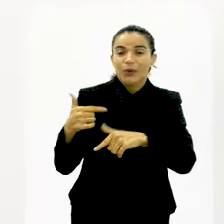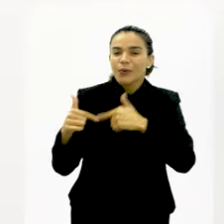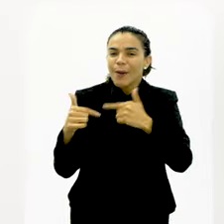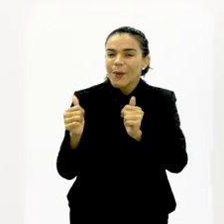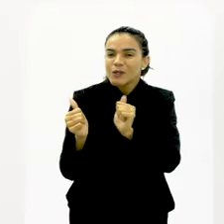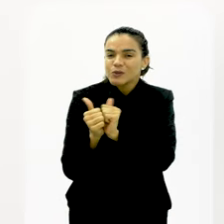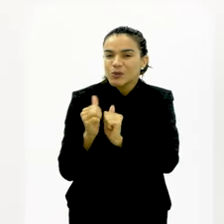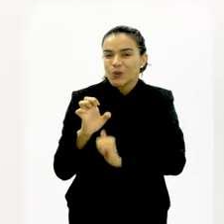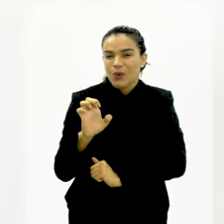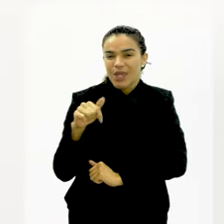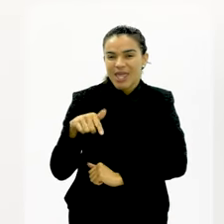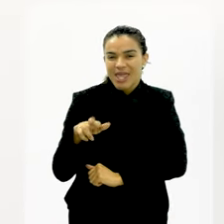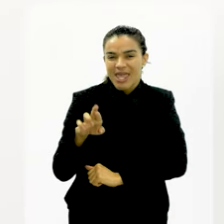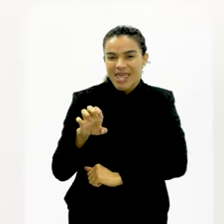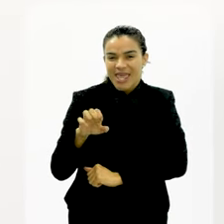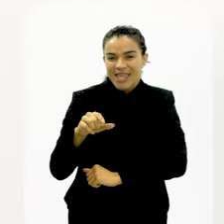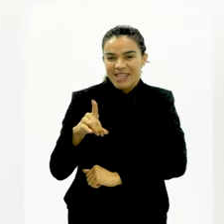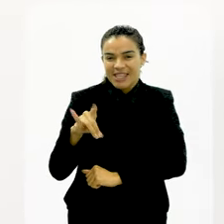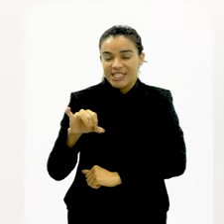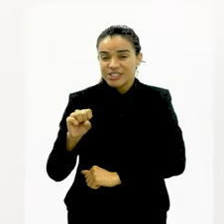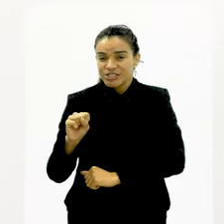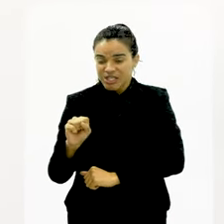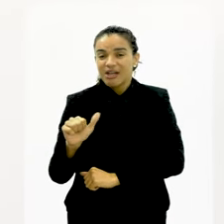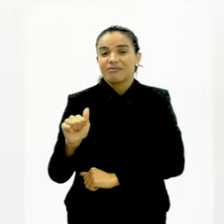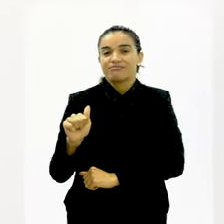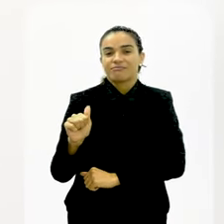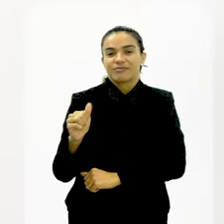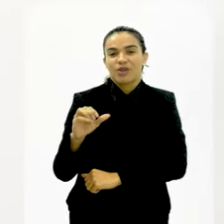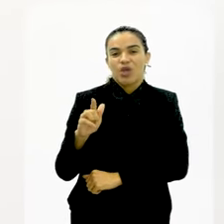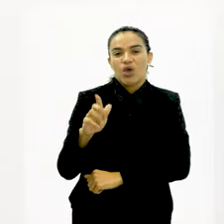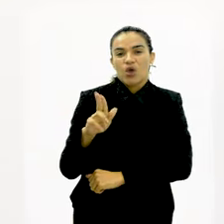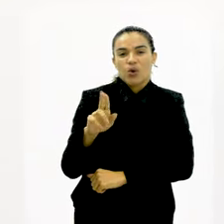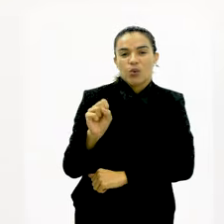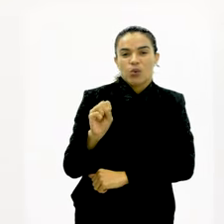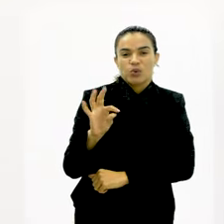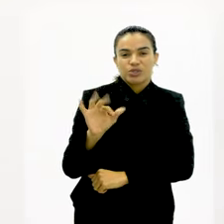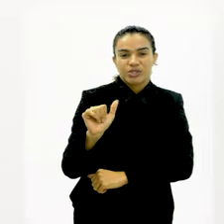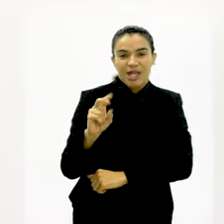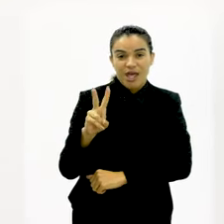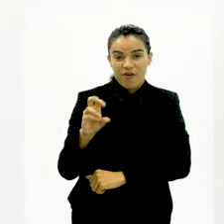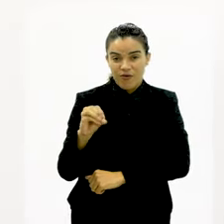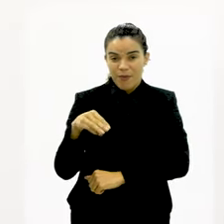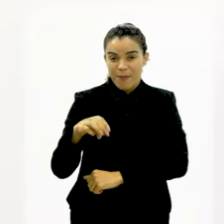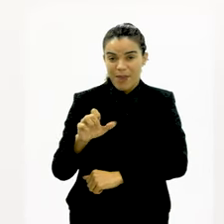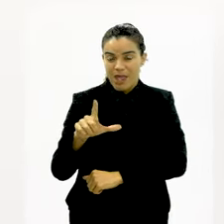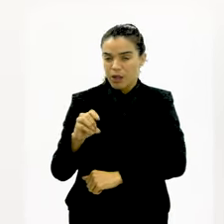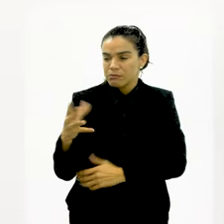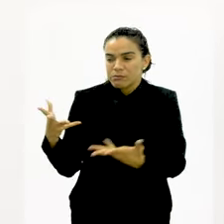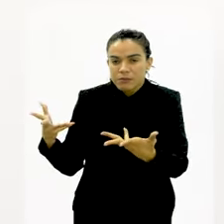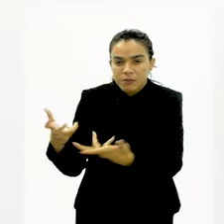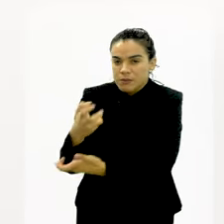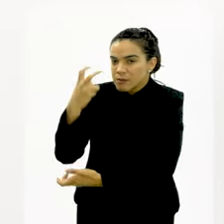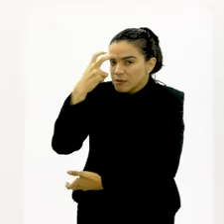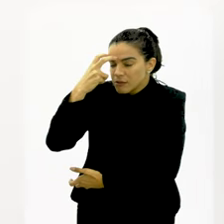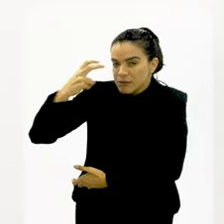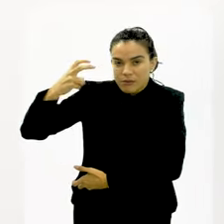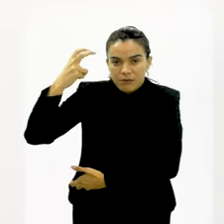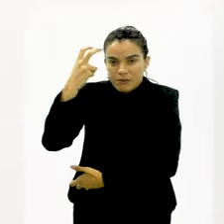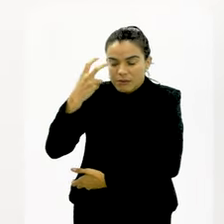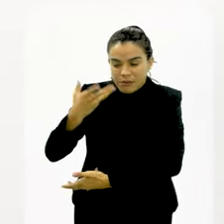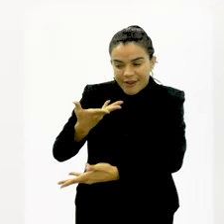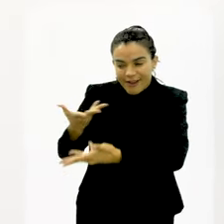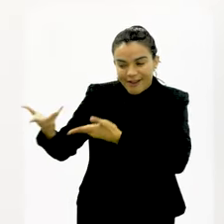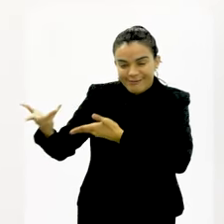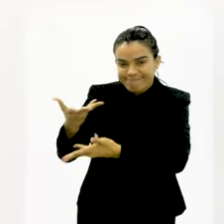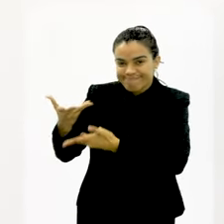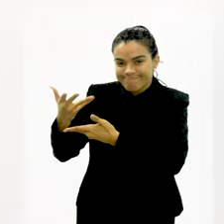né? A minha relação, por exemplo, com o João Gustavo Melo, que é um amigo, que é um gênio, que é maravilhoso, que a gente